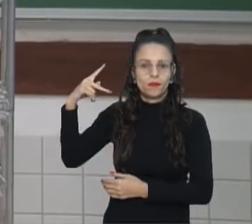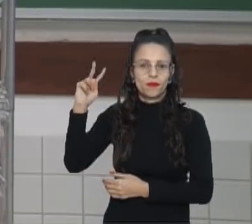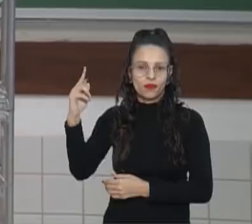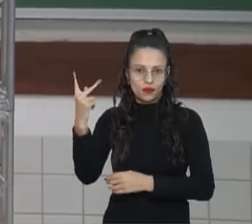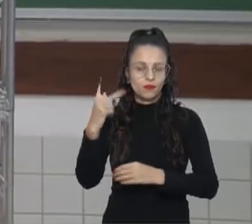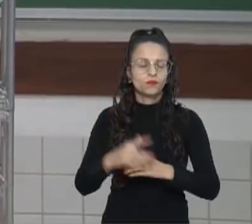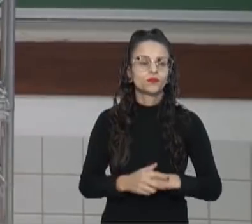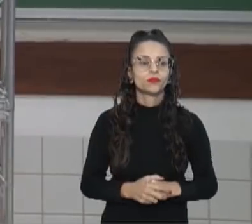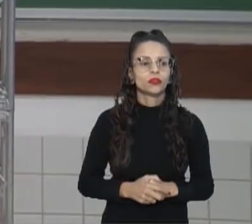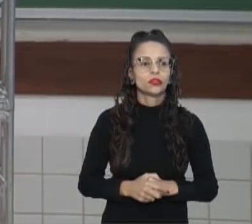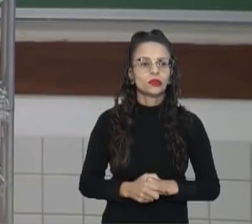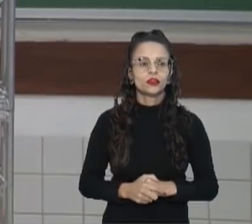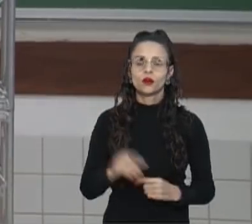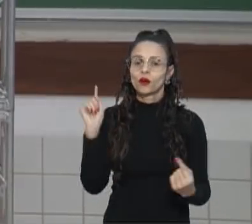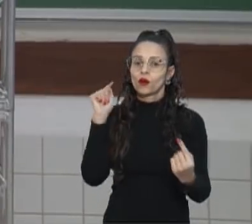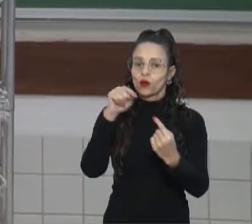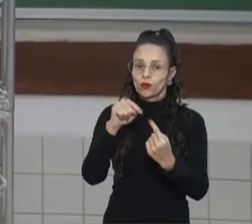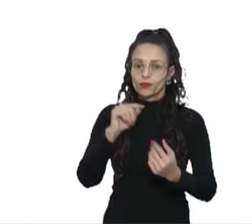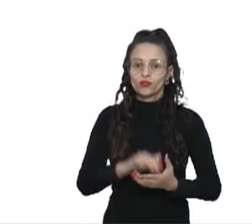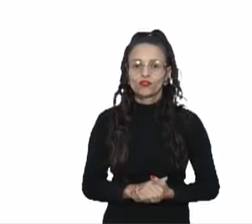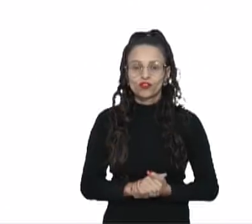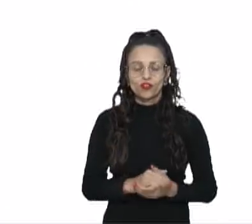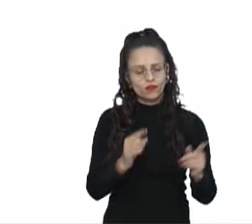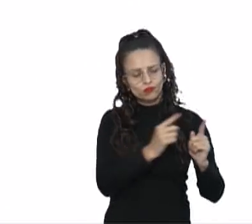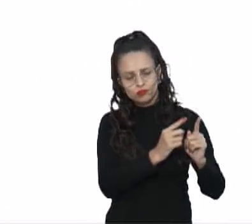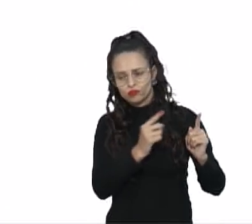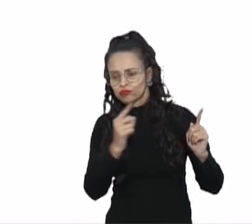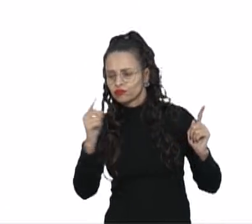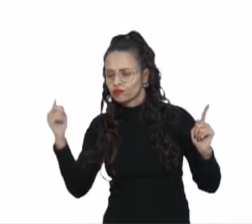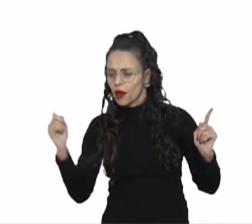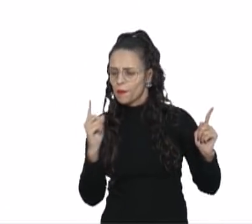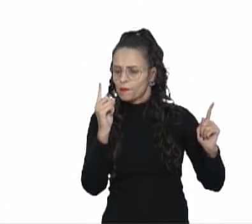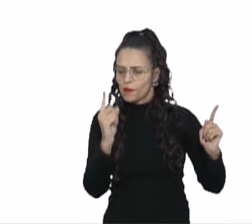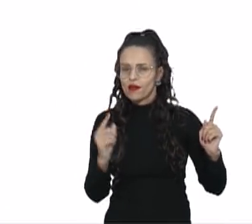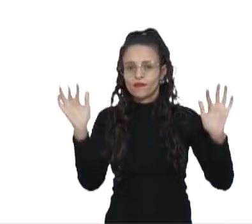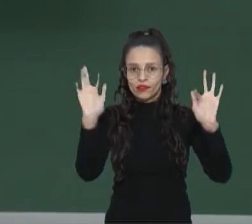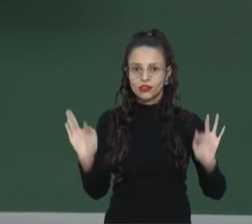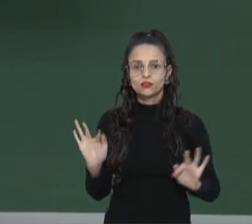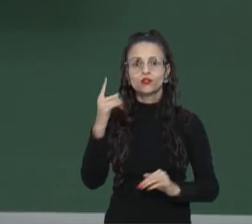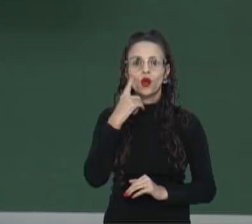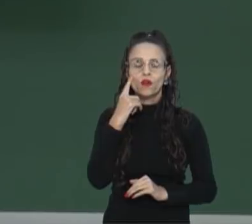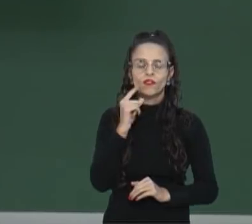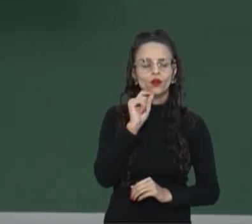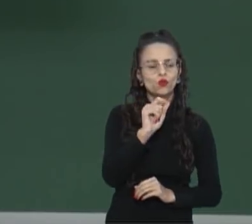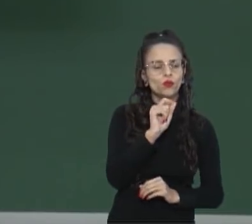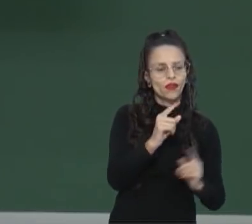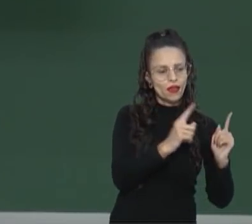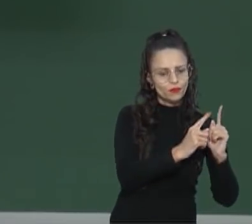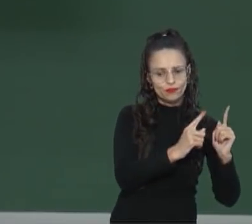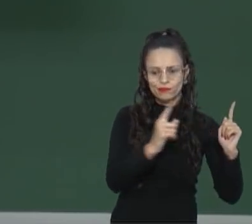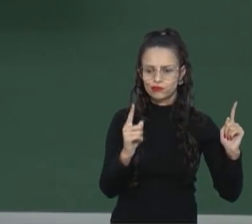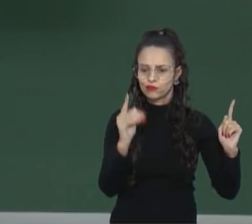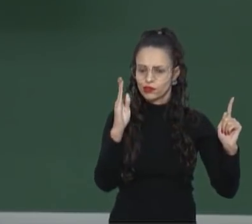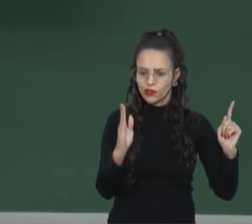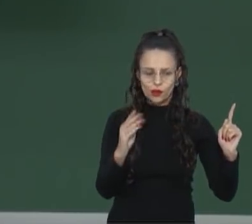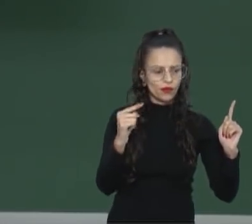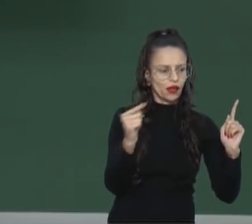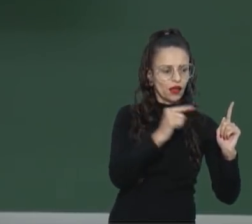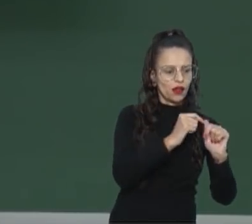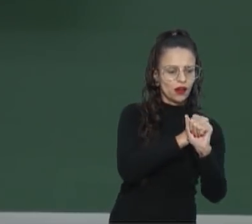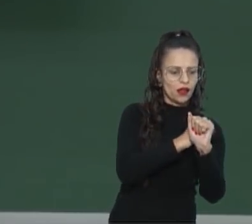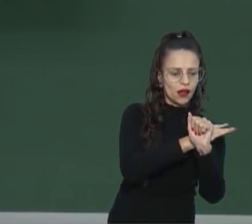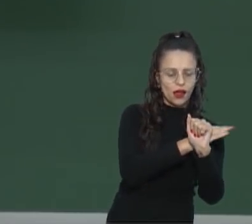correta. Os nossos objetivos de hoje, neutralizar feliz. Como assim? Ver as substâncias que são neutras, que são ácidas, que